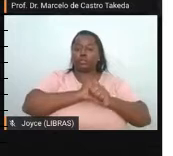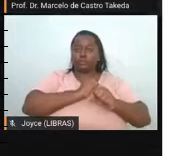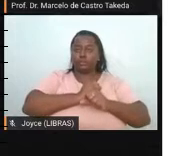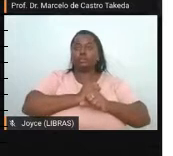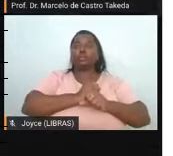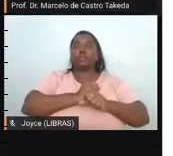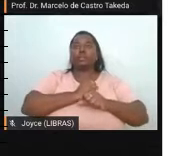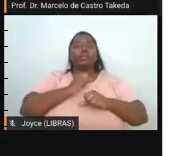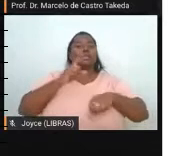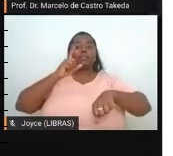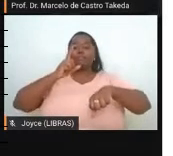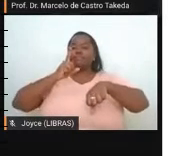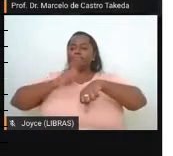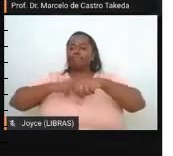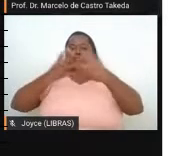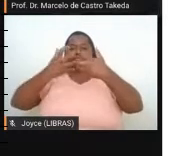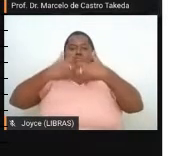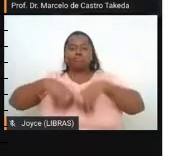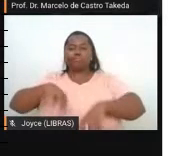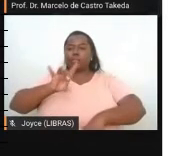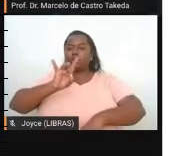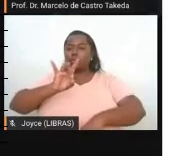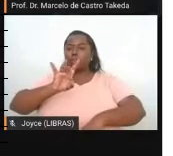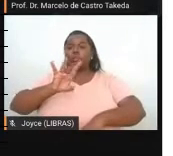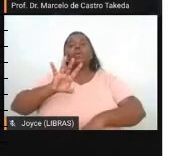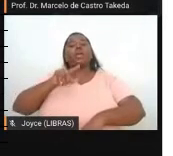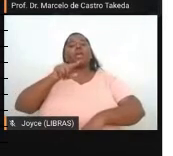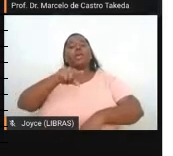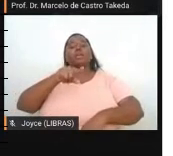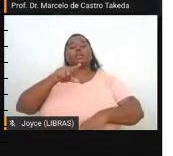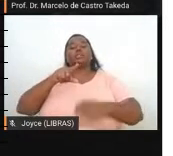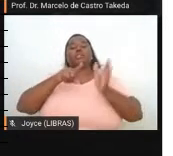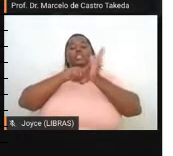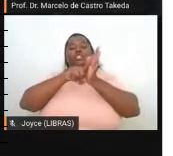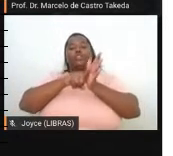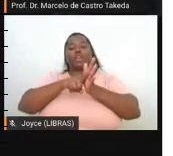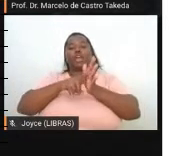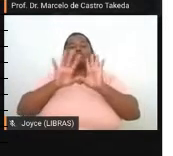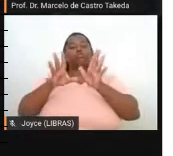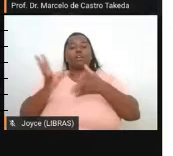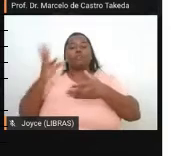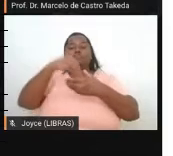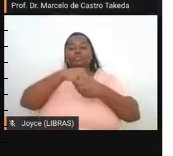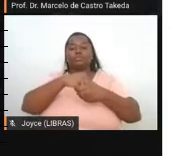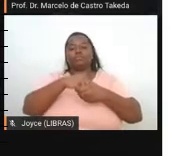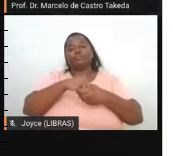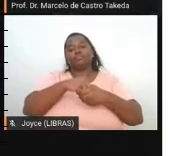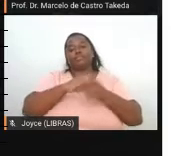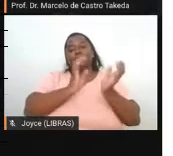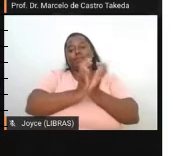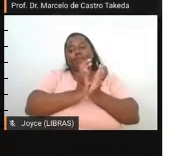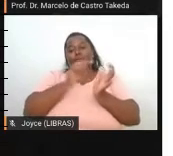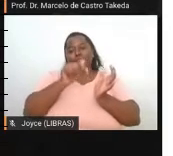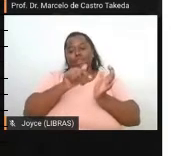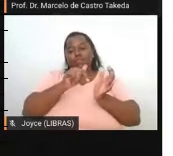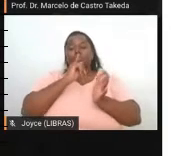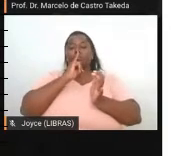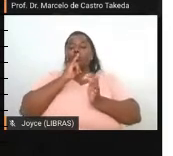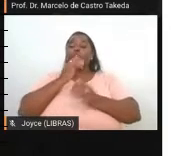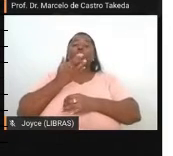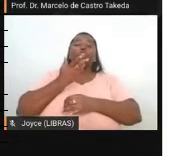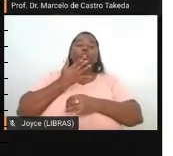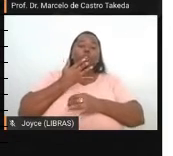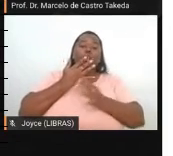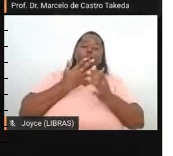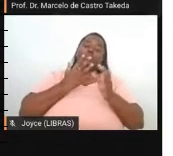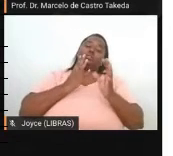questionário entra no livro de notas dentro dessa categoria. Nota para aprovação. Bom, isso aqui facilita só visualmente. Né? Se eu